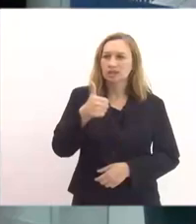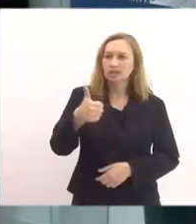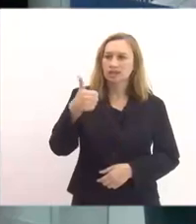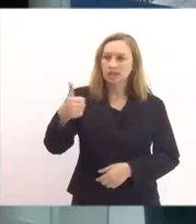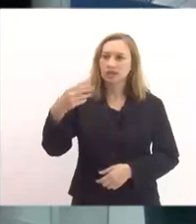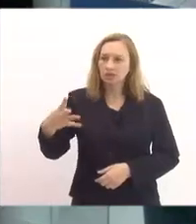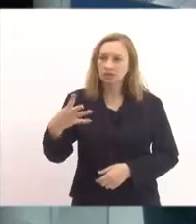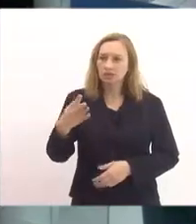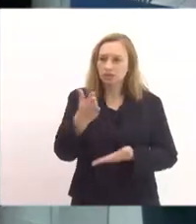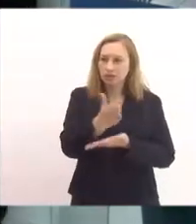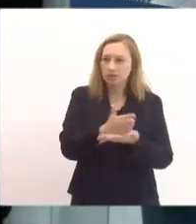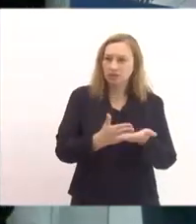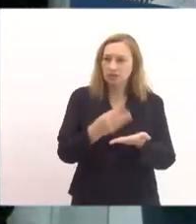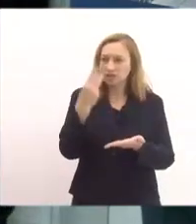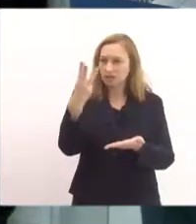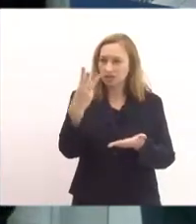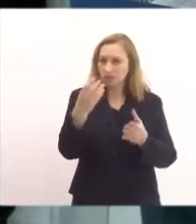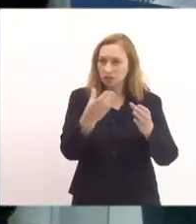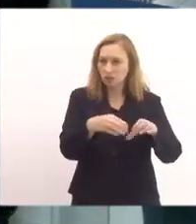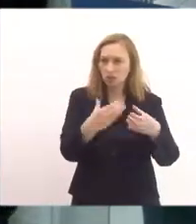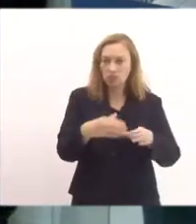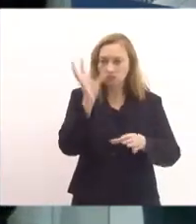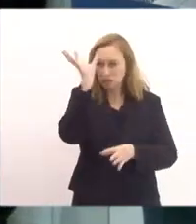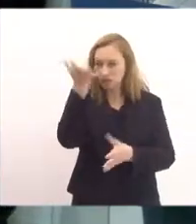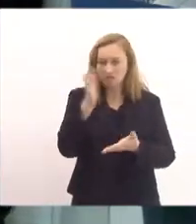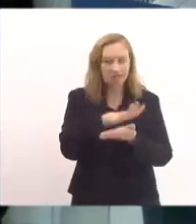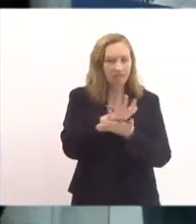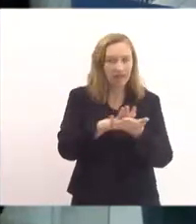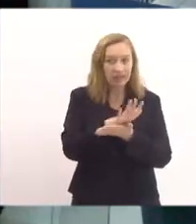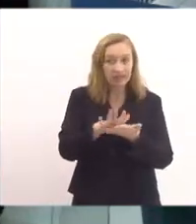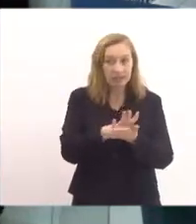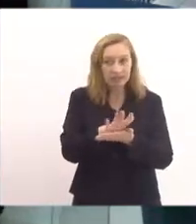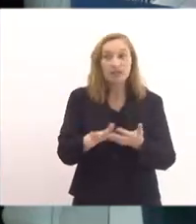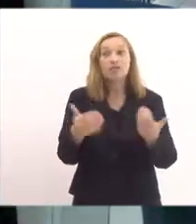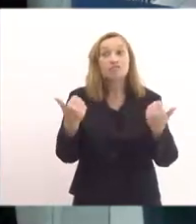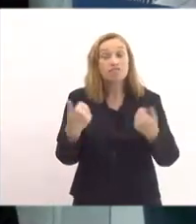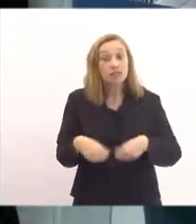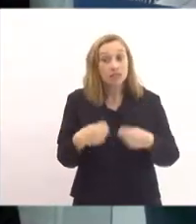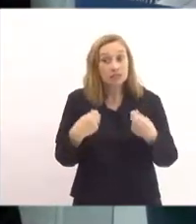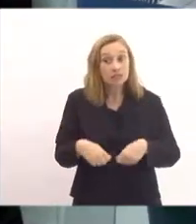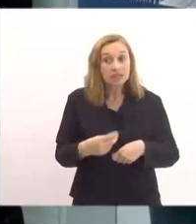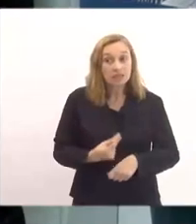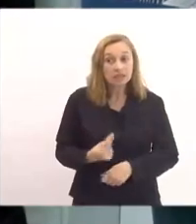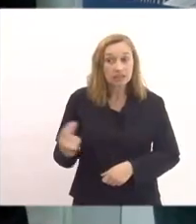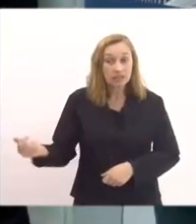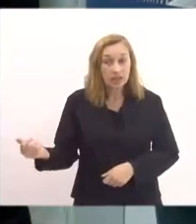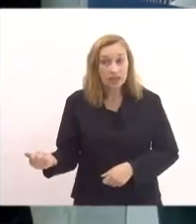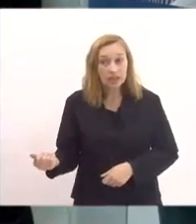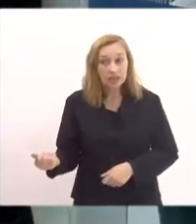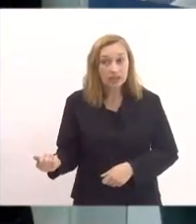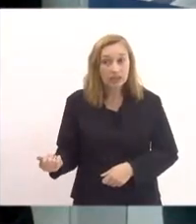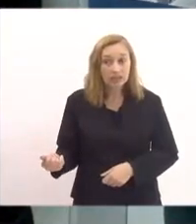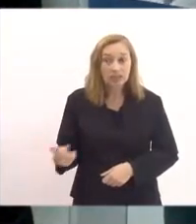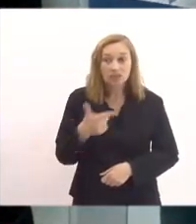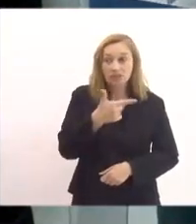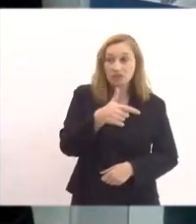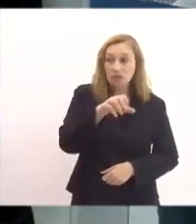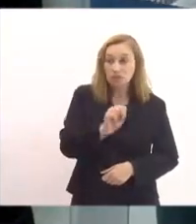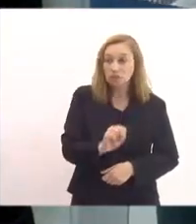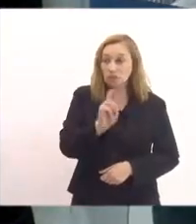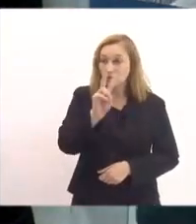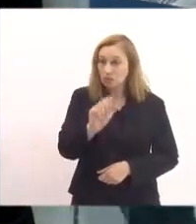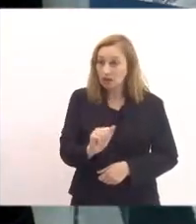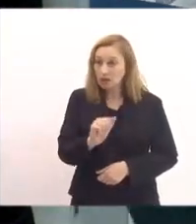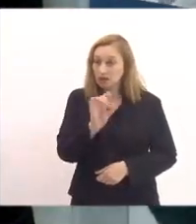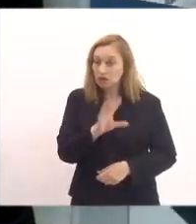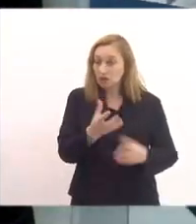vagas para dividir em 3 concursos. Isso não resolve, fatalmente. A gente precisa sair dessa mescla de 28 vagas só do